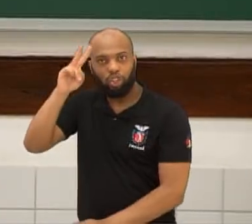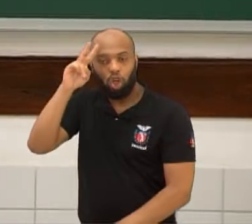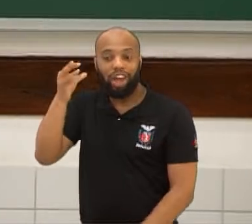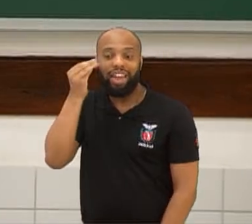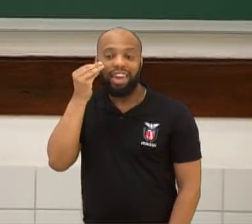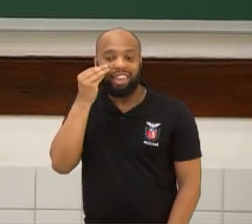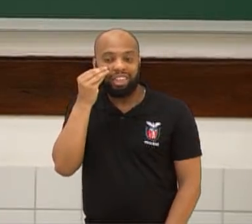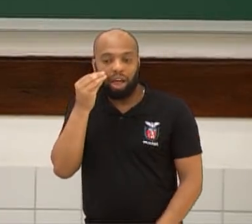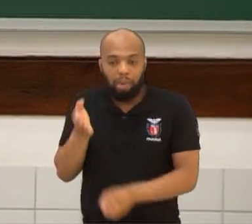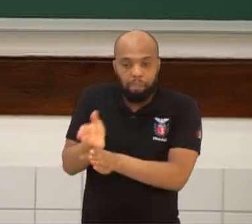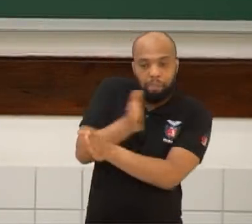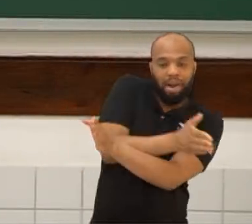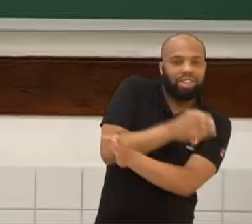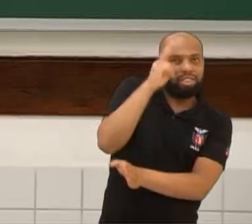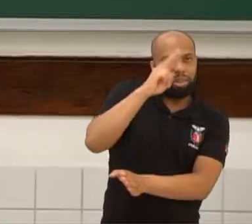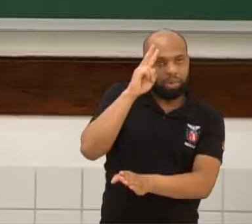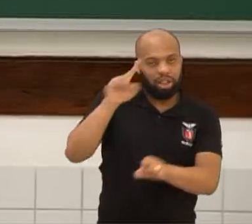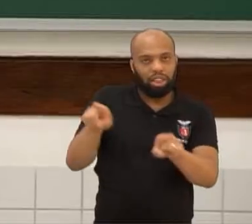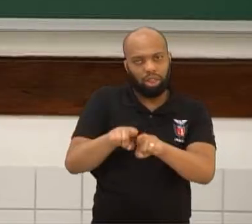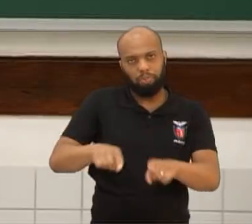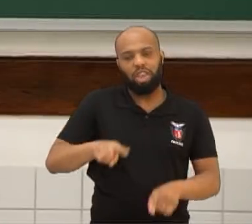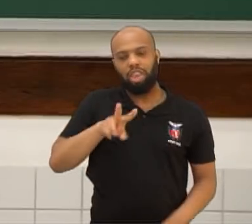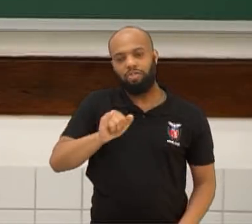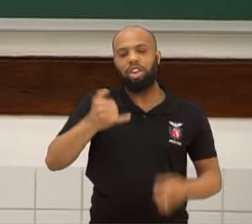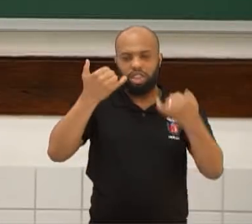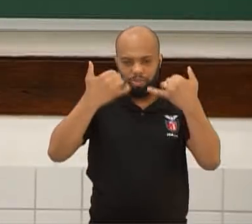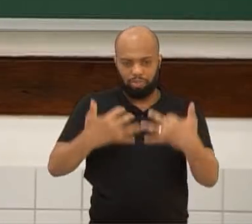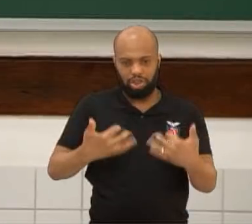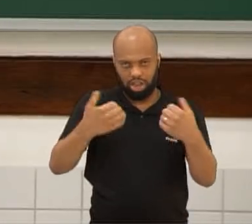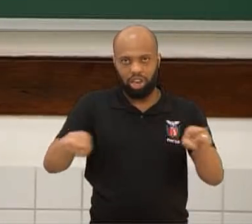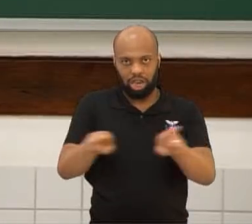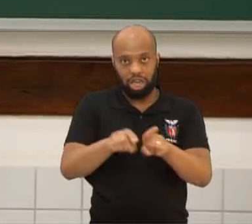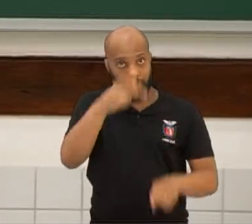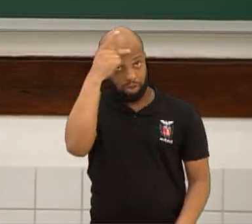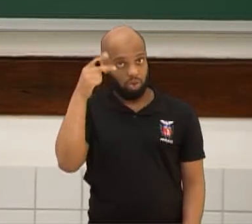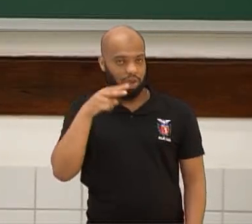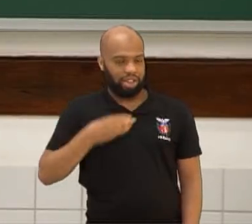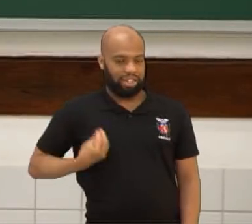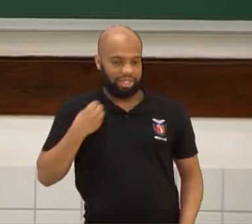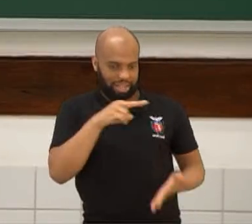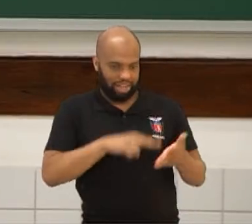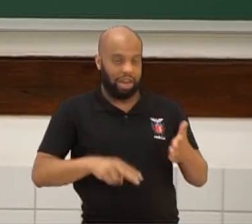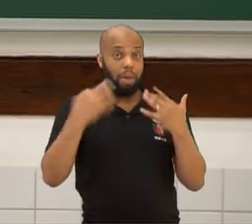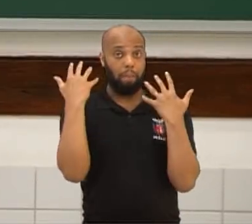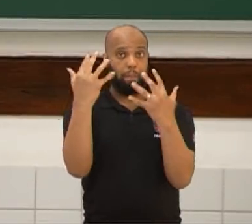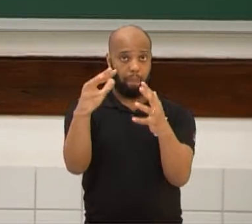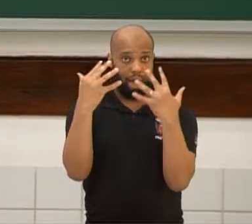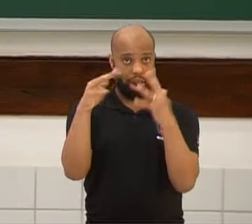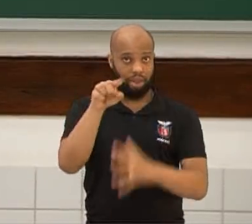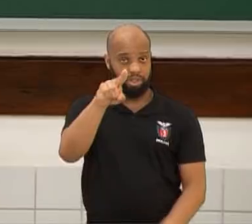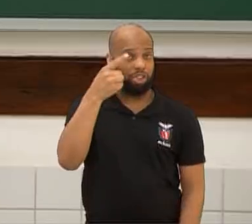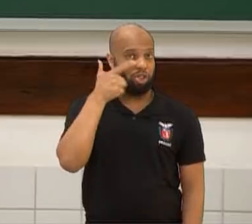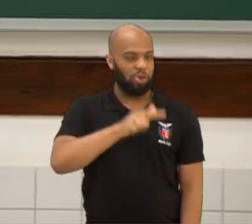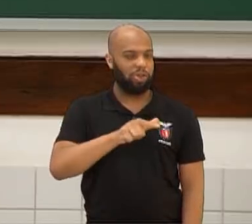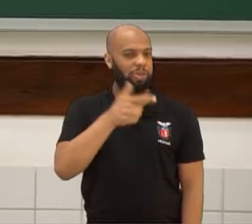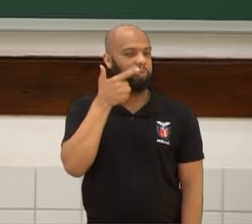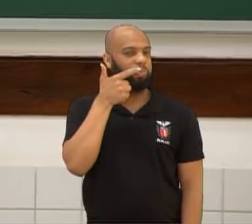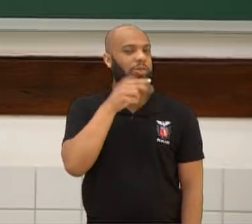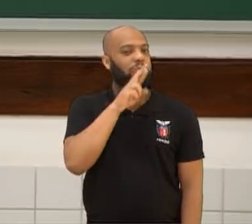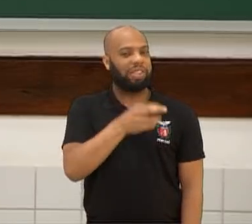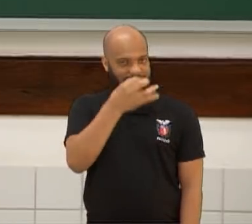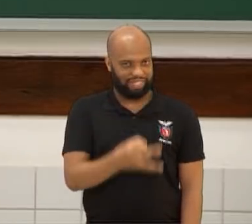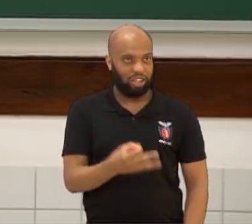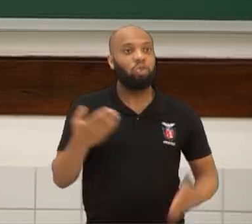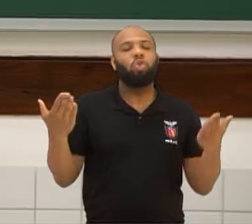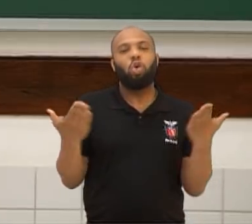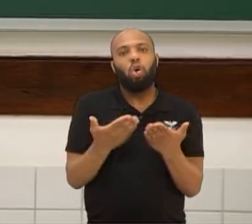das coisas que aconteceram e vai relatando isso para o leitor, certo? Parabéns para quem acertou, né? Então, acho que para essa